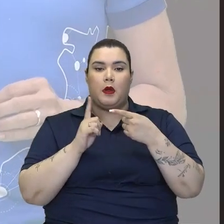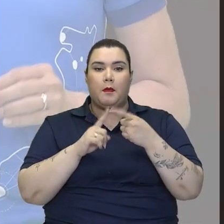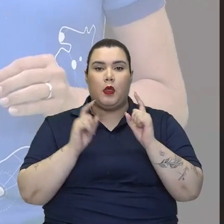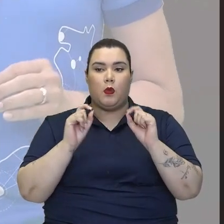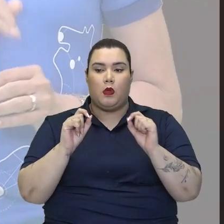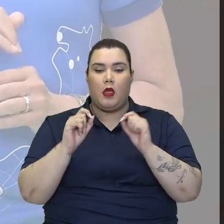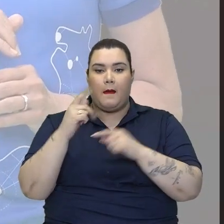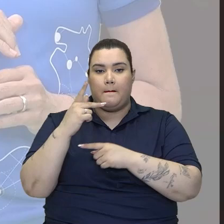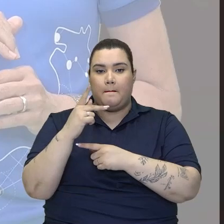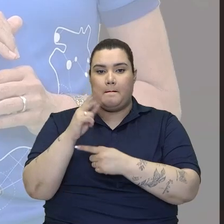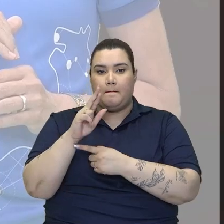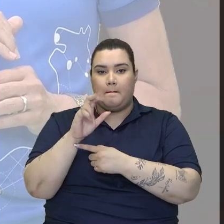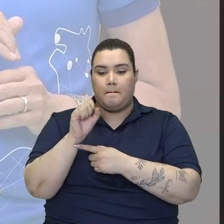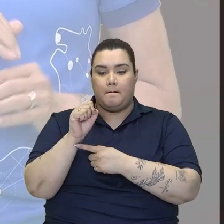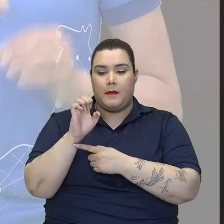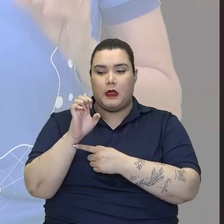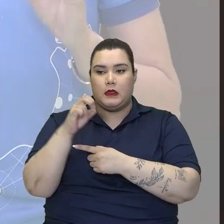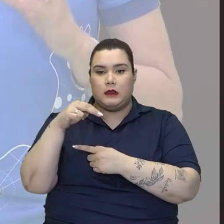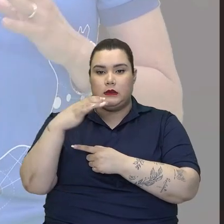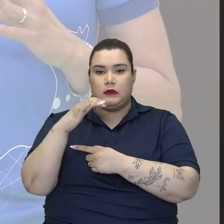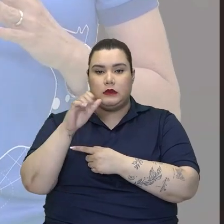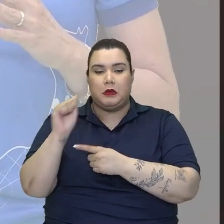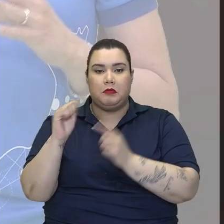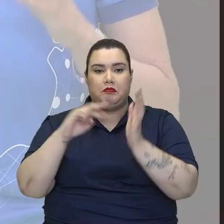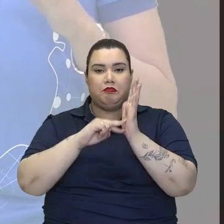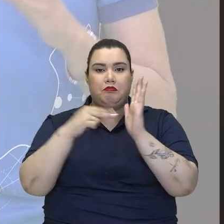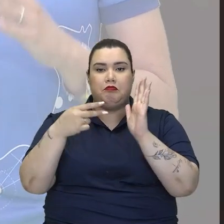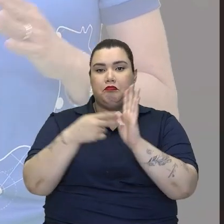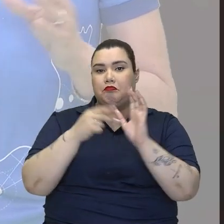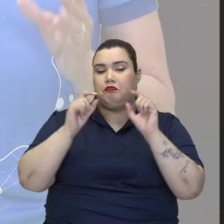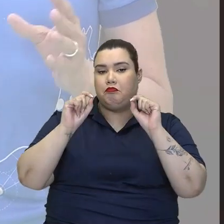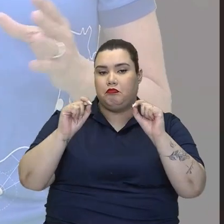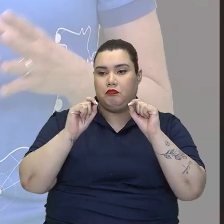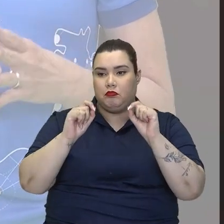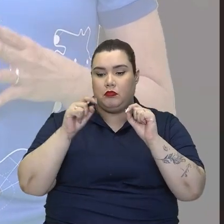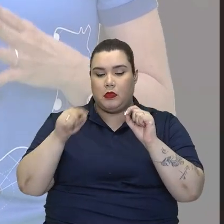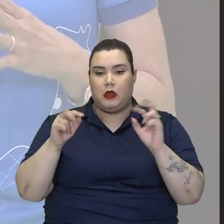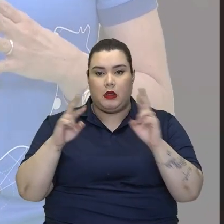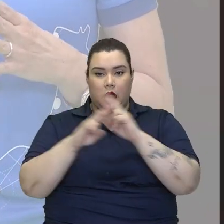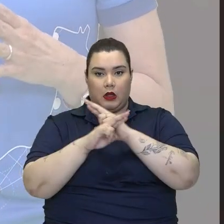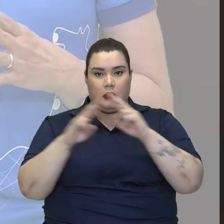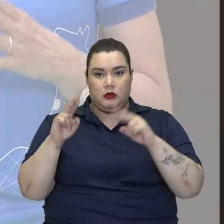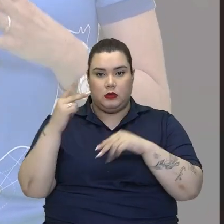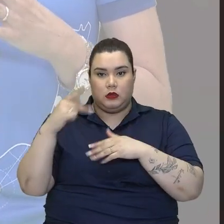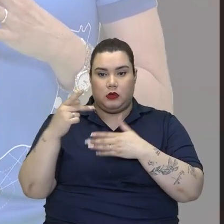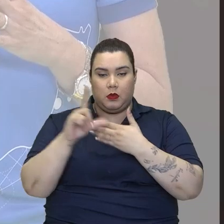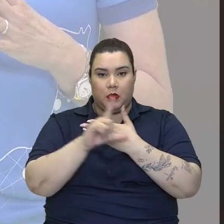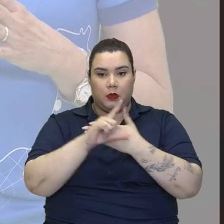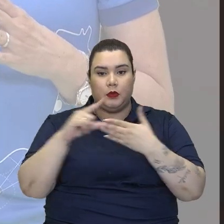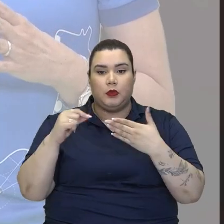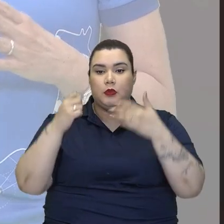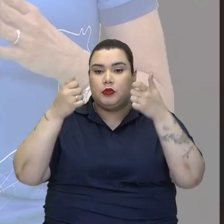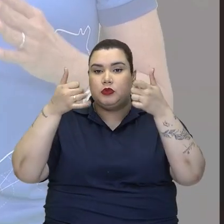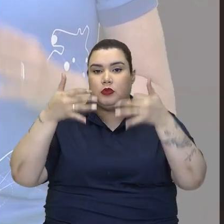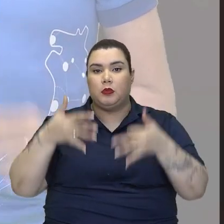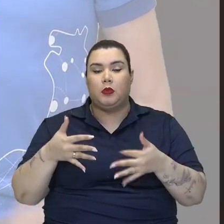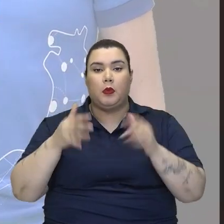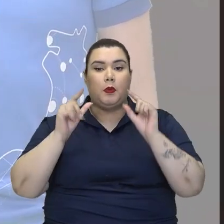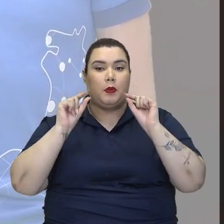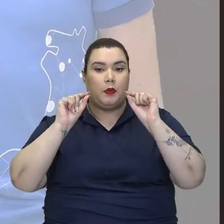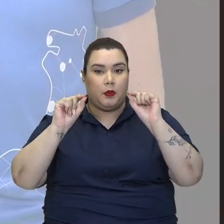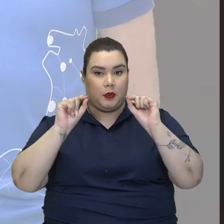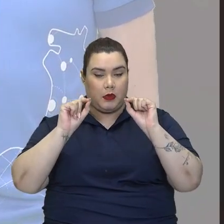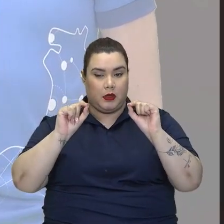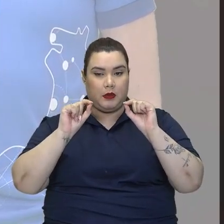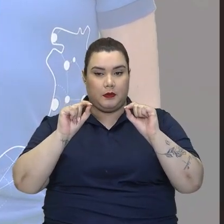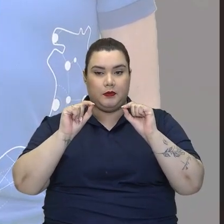presença. E o que é isso? A presença, de acordo com este autor, Trata-se da forma